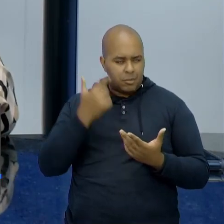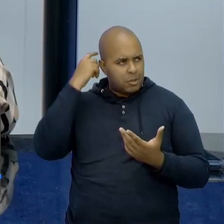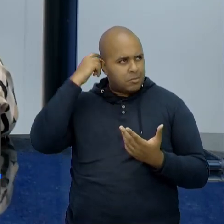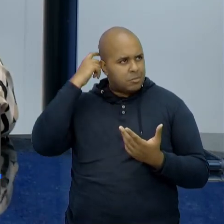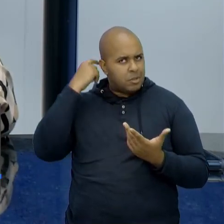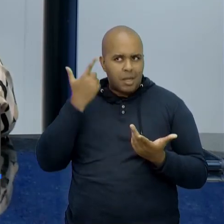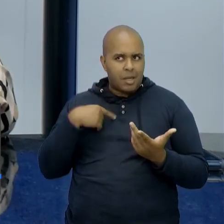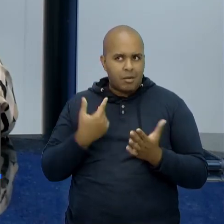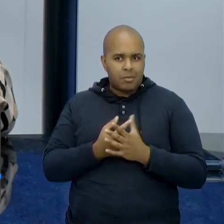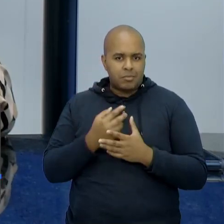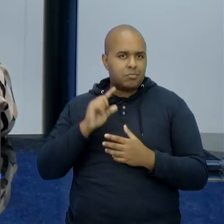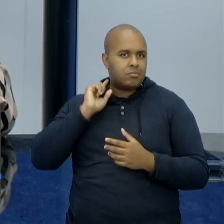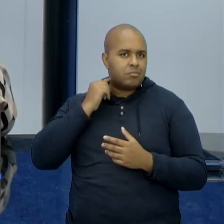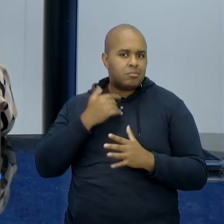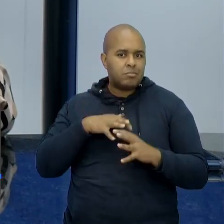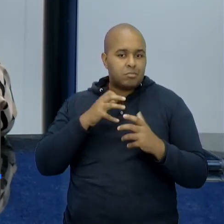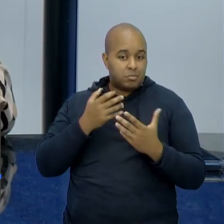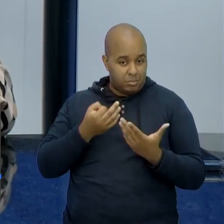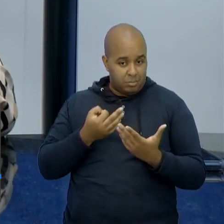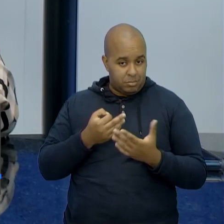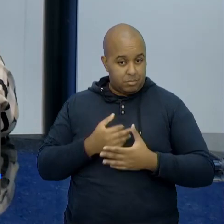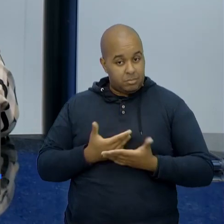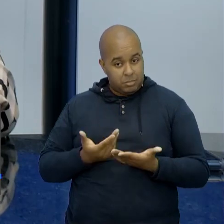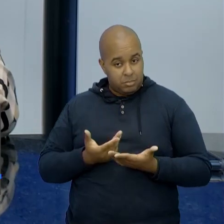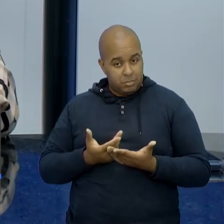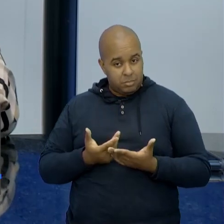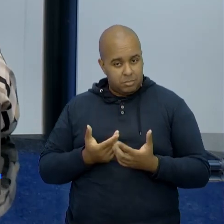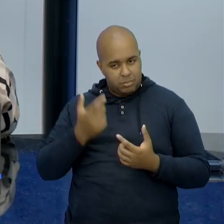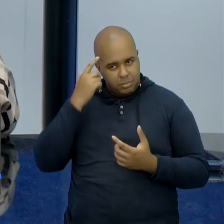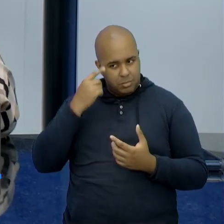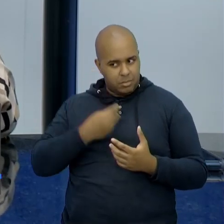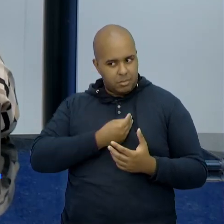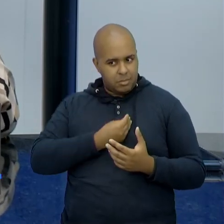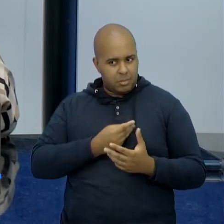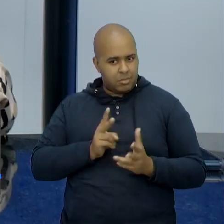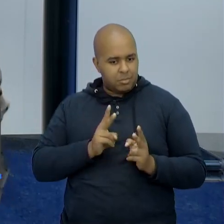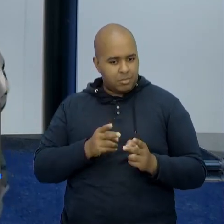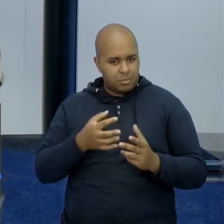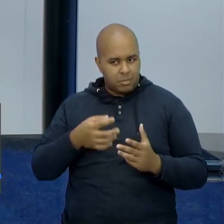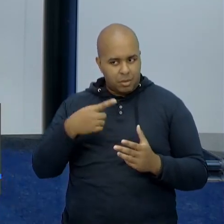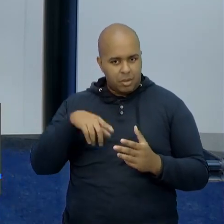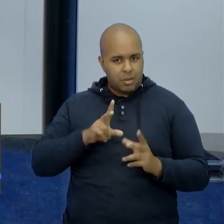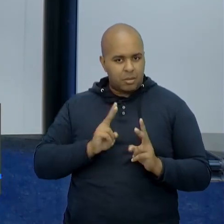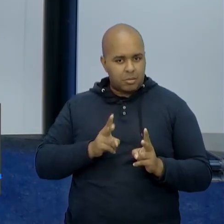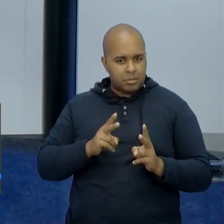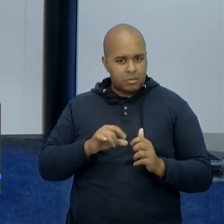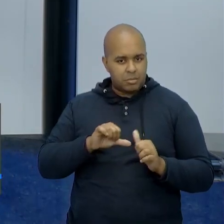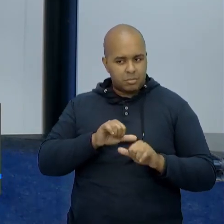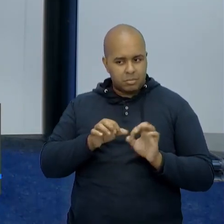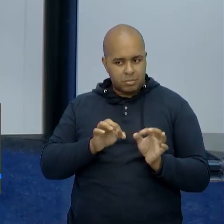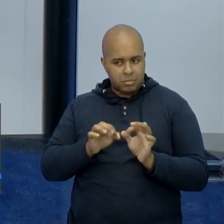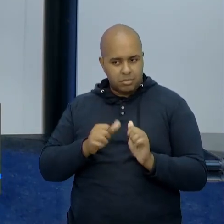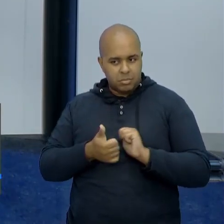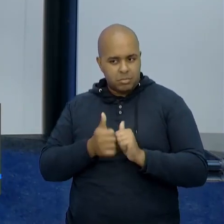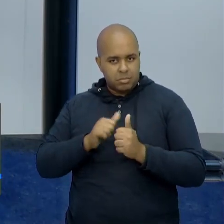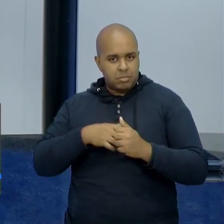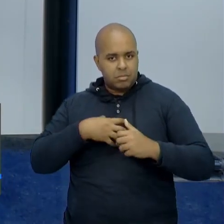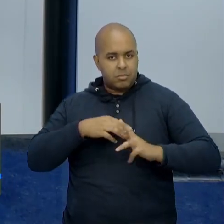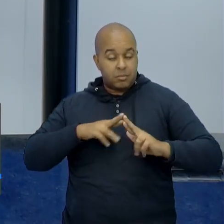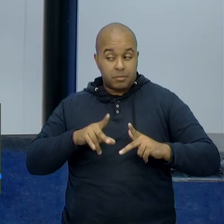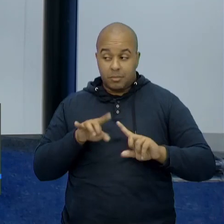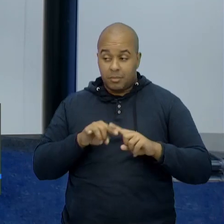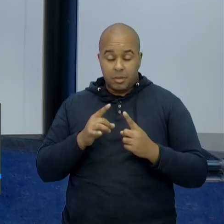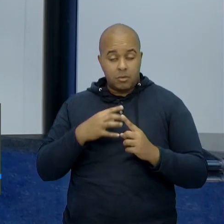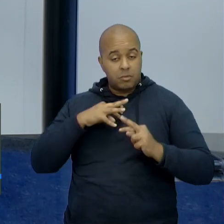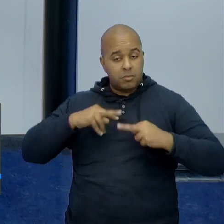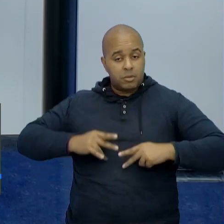uma poluição, né? Então, a vida vai continuar, ela vai se refazer de uma outra forma, mas a